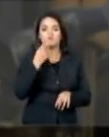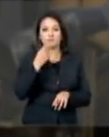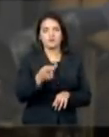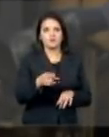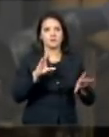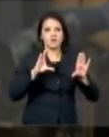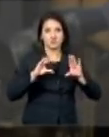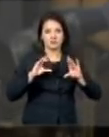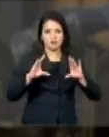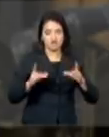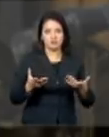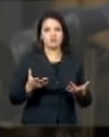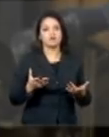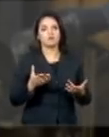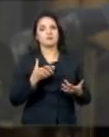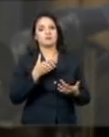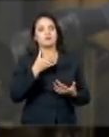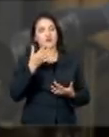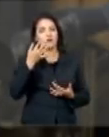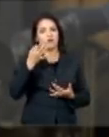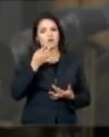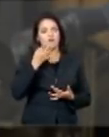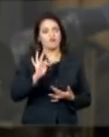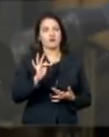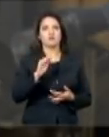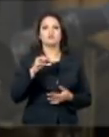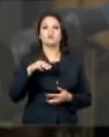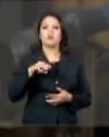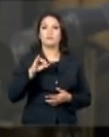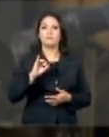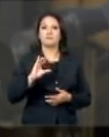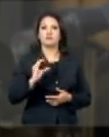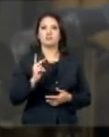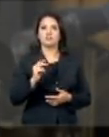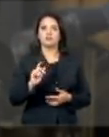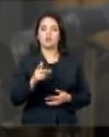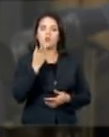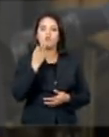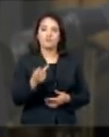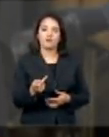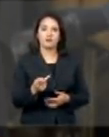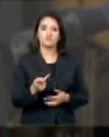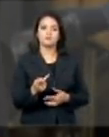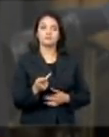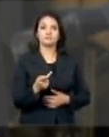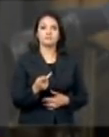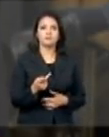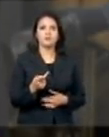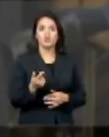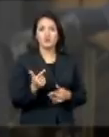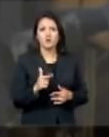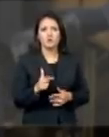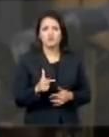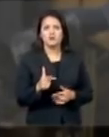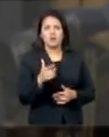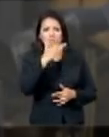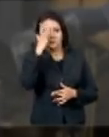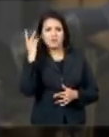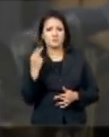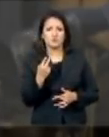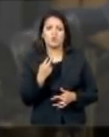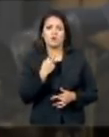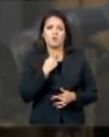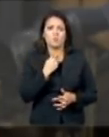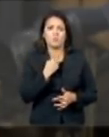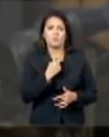francês de que não cabe a nenhum poder humano impedido de existir o que existiu pede pelo desprovimento do